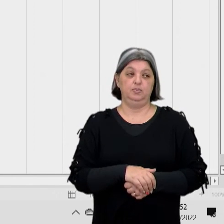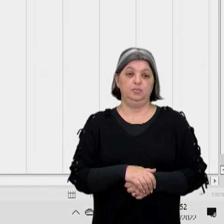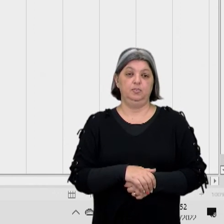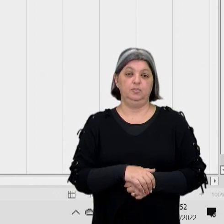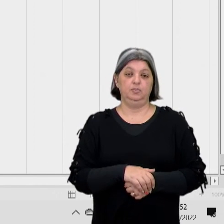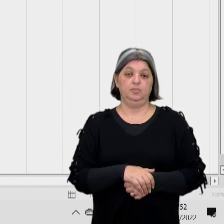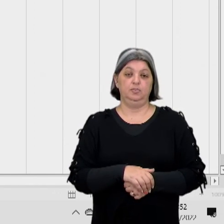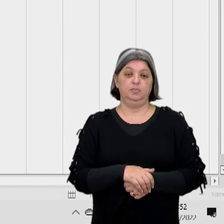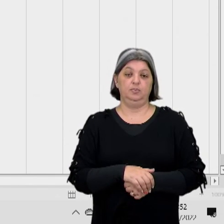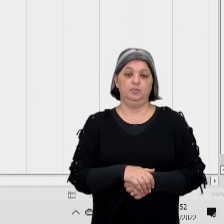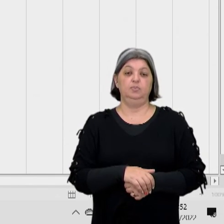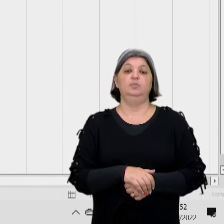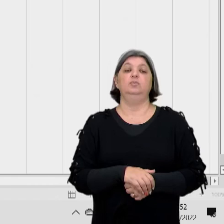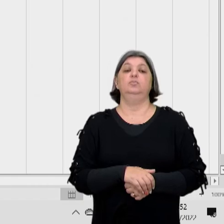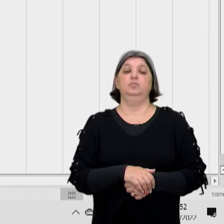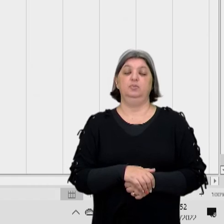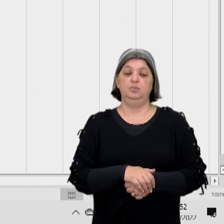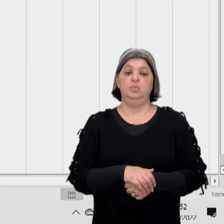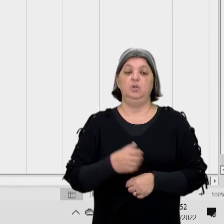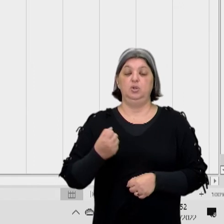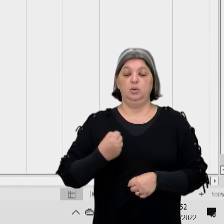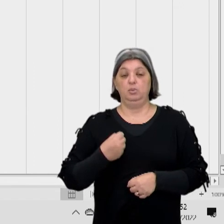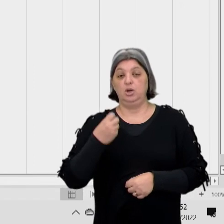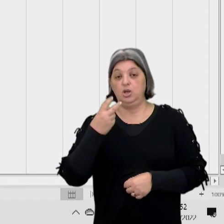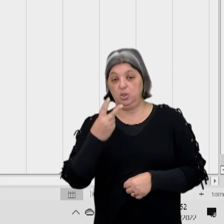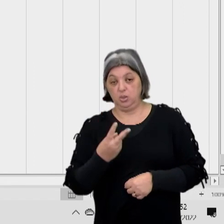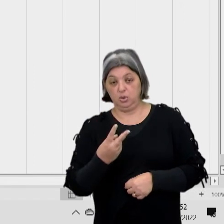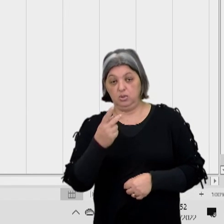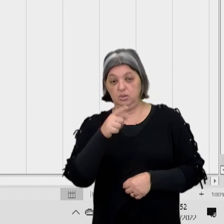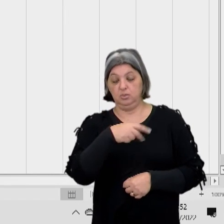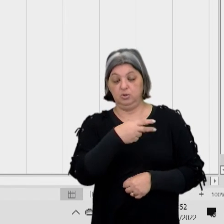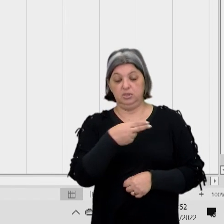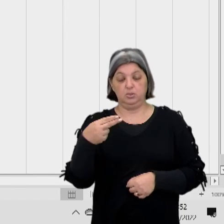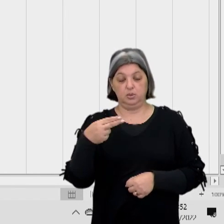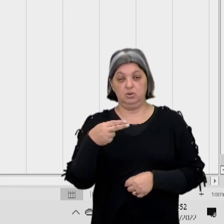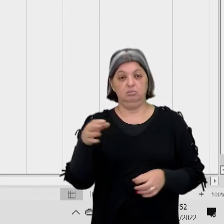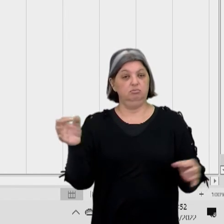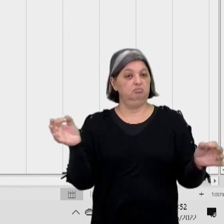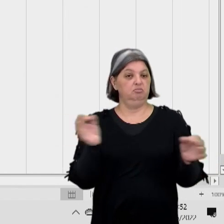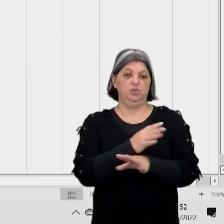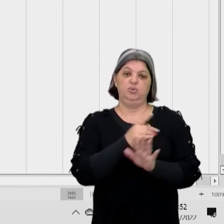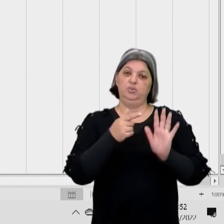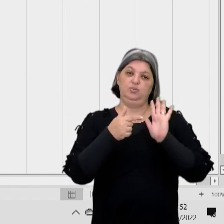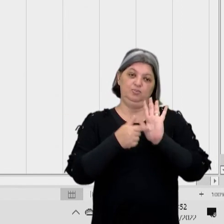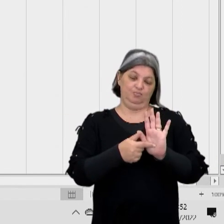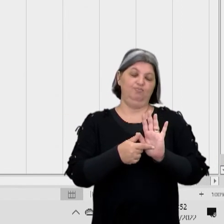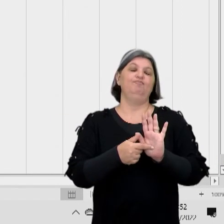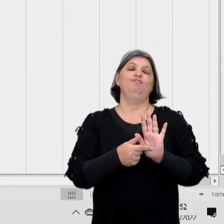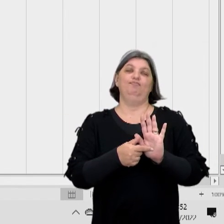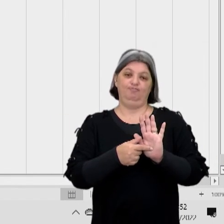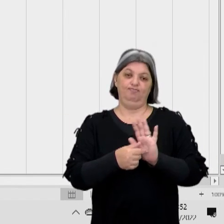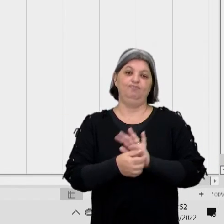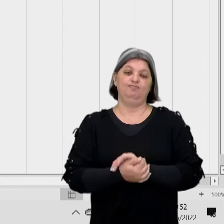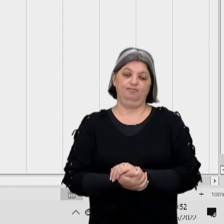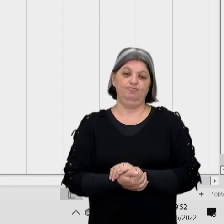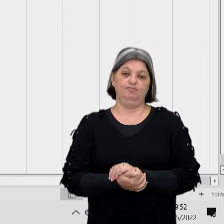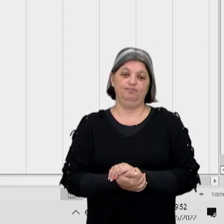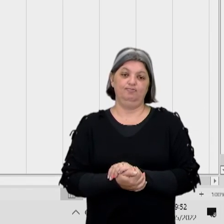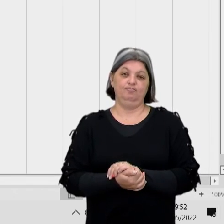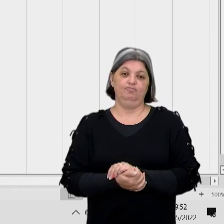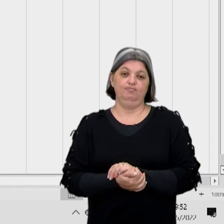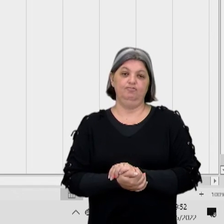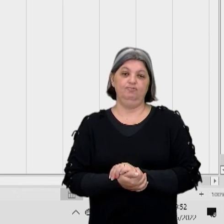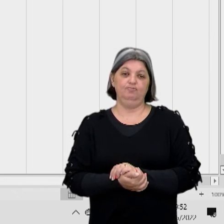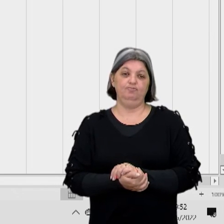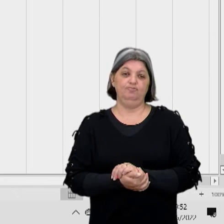quer. No caso aí, de número 2 e aperta o igual. Pronto. Já apareceu o valor, tá ok?